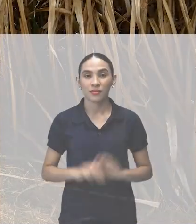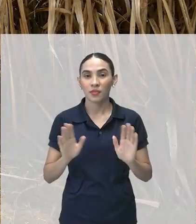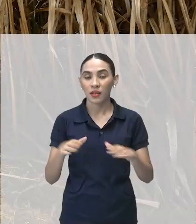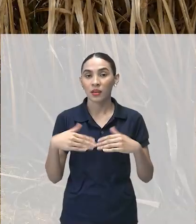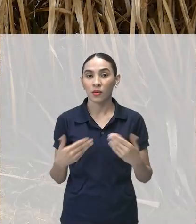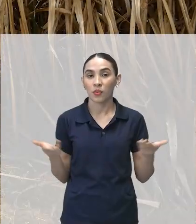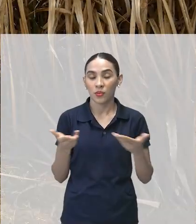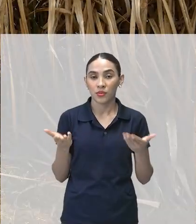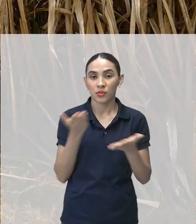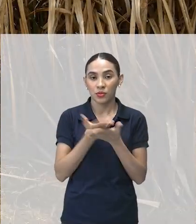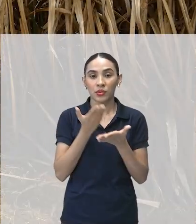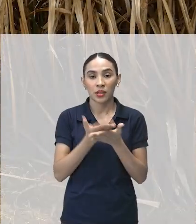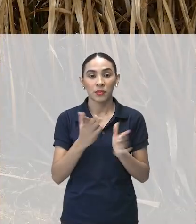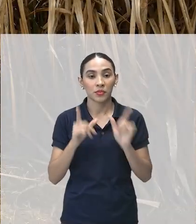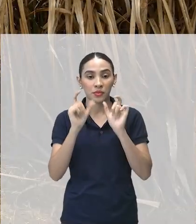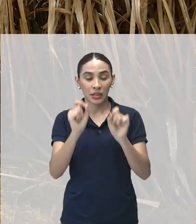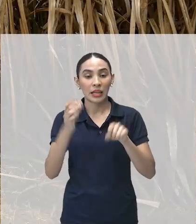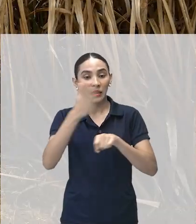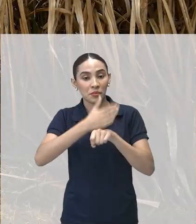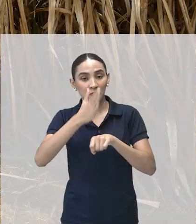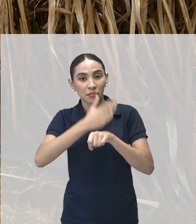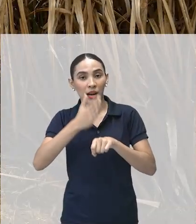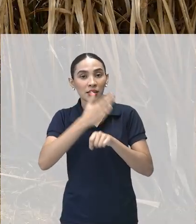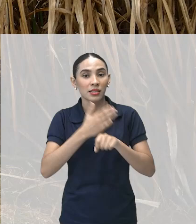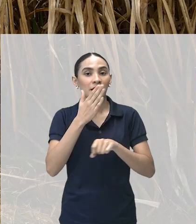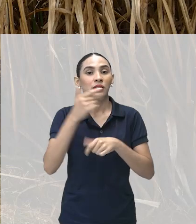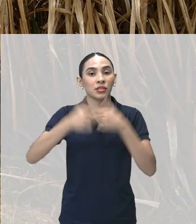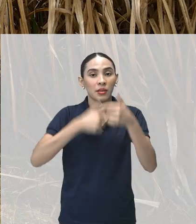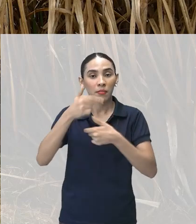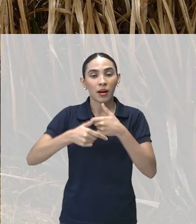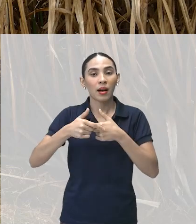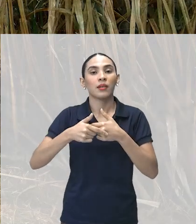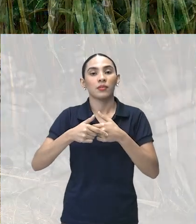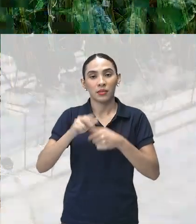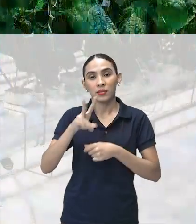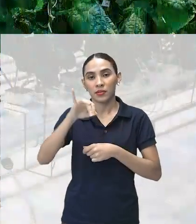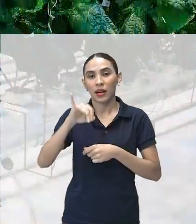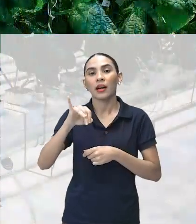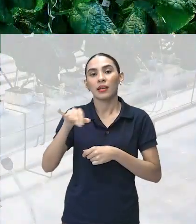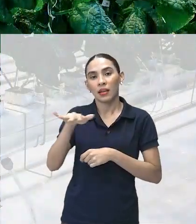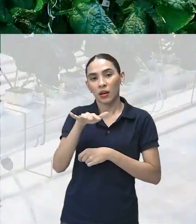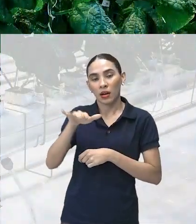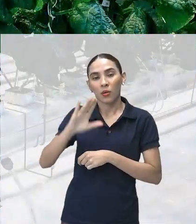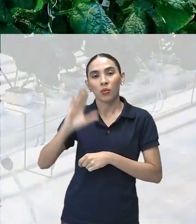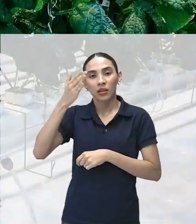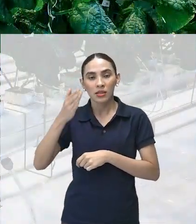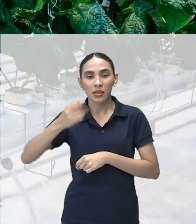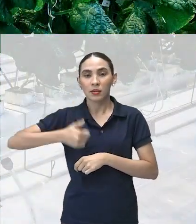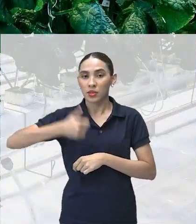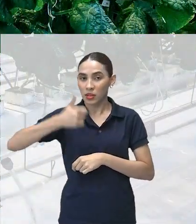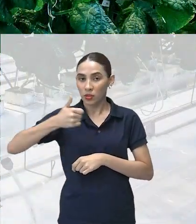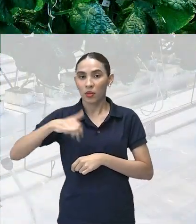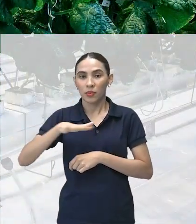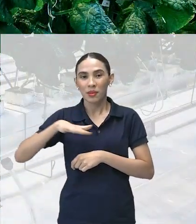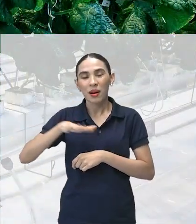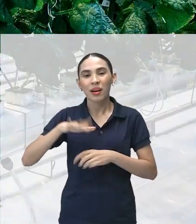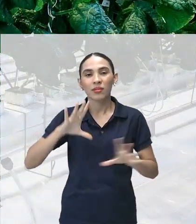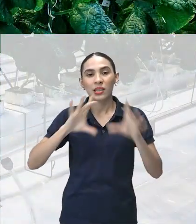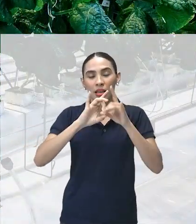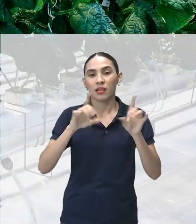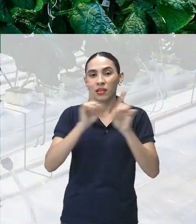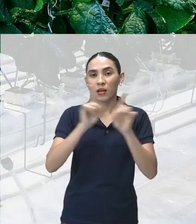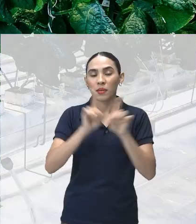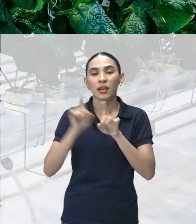Nós estudaremos sobre as atividades que ocorrem na parte do setor primário, muito ligado